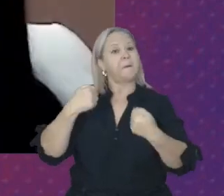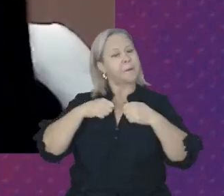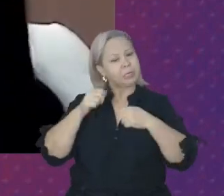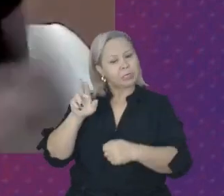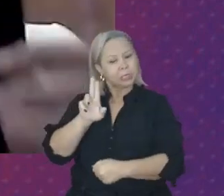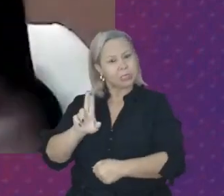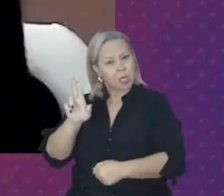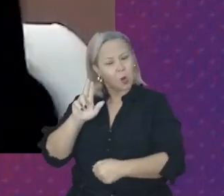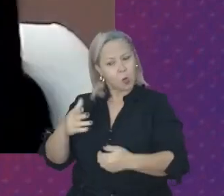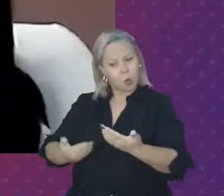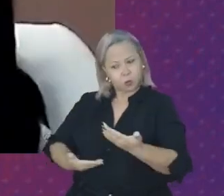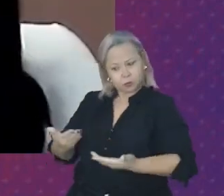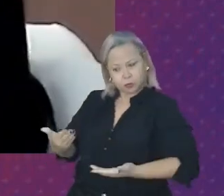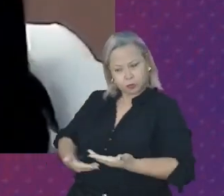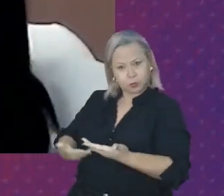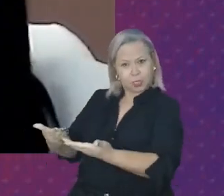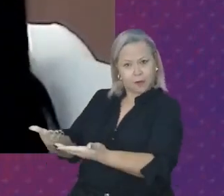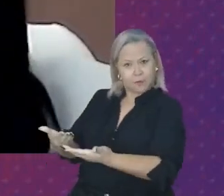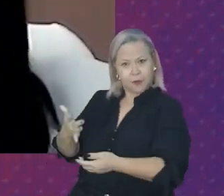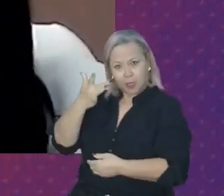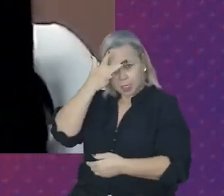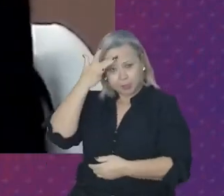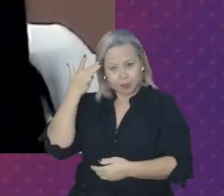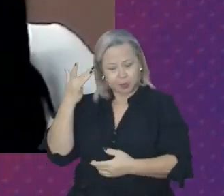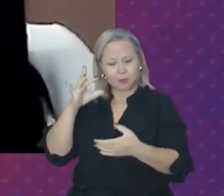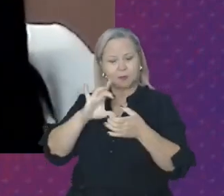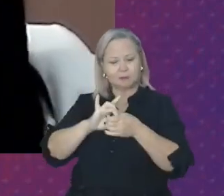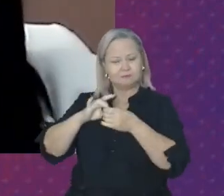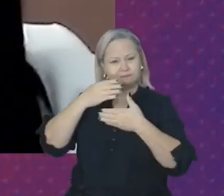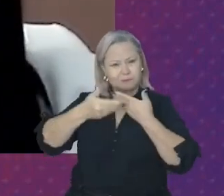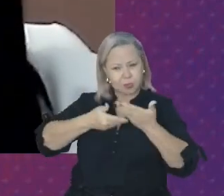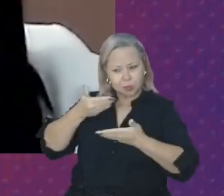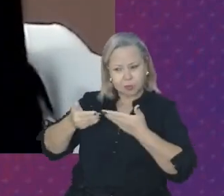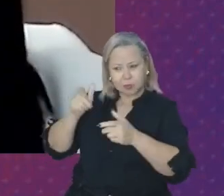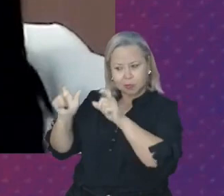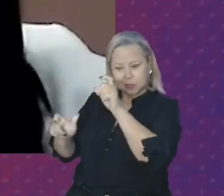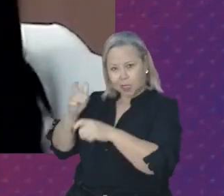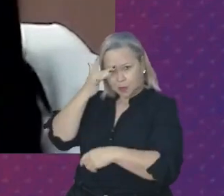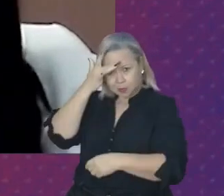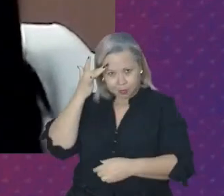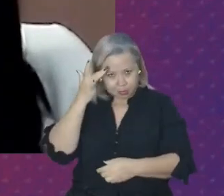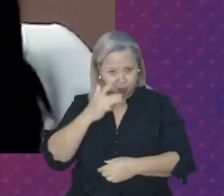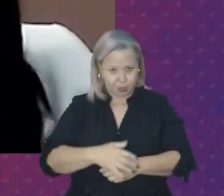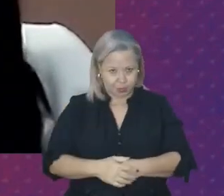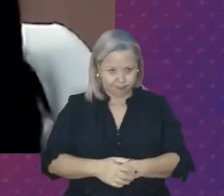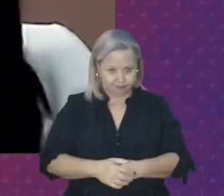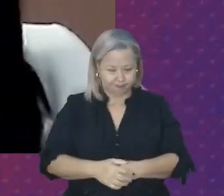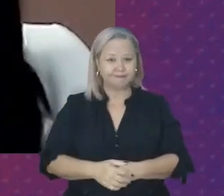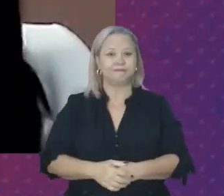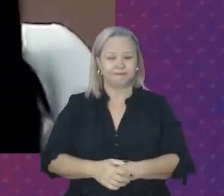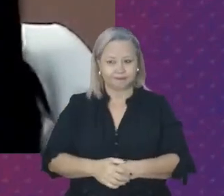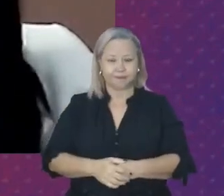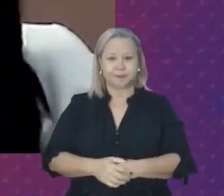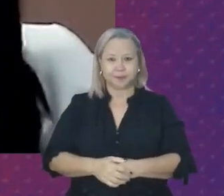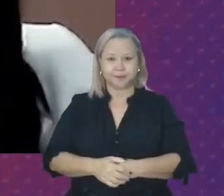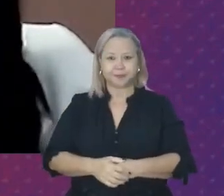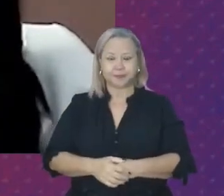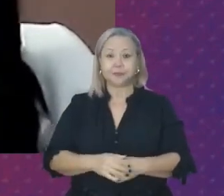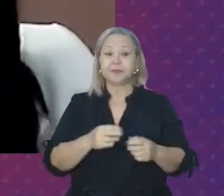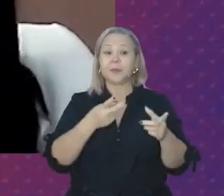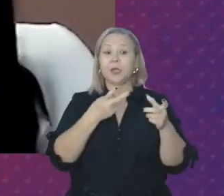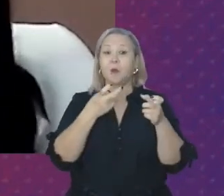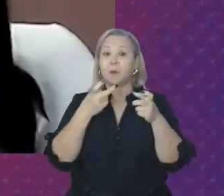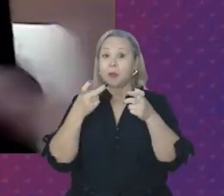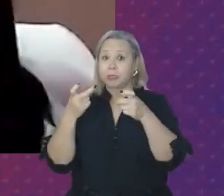às pessoas e, dessa forma, se conectar com elas. Veja bem, outro